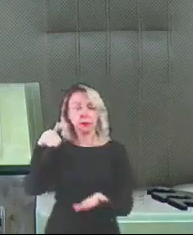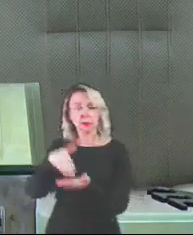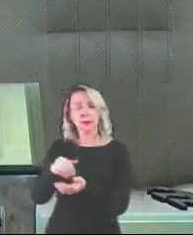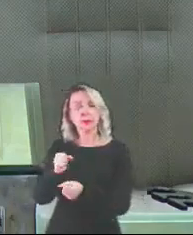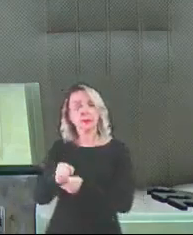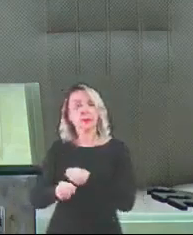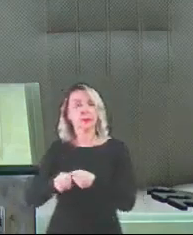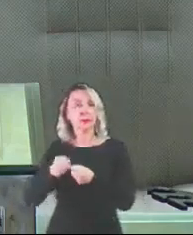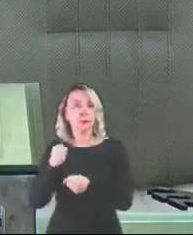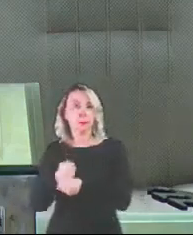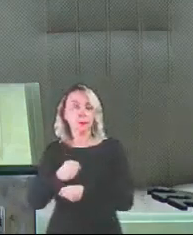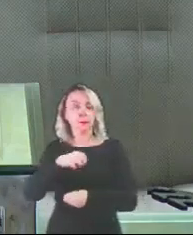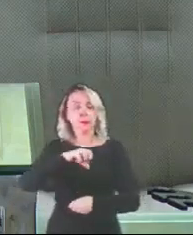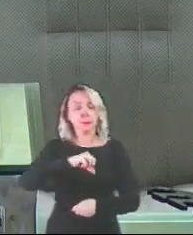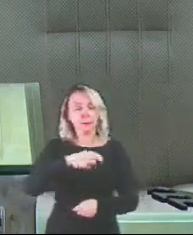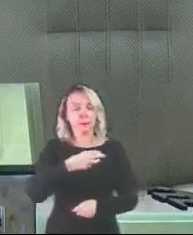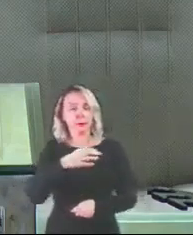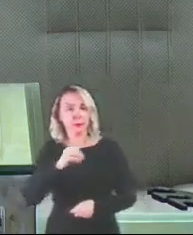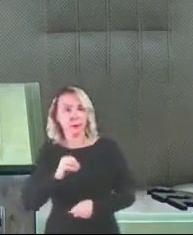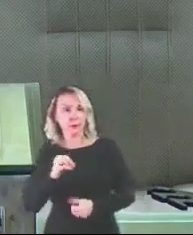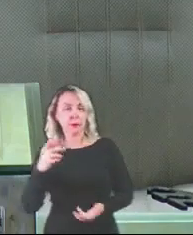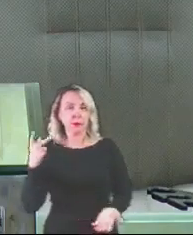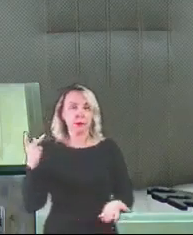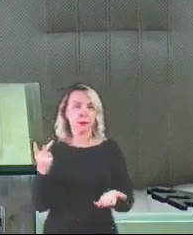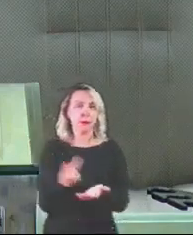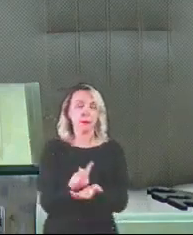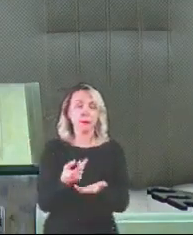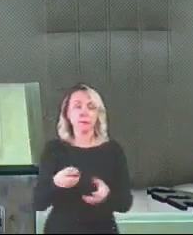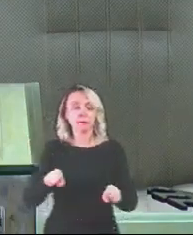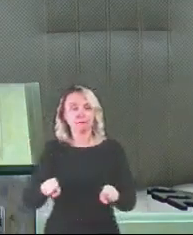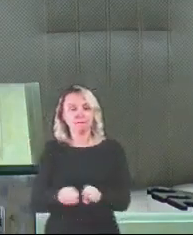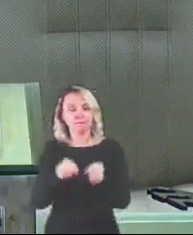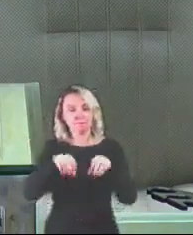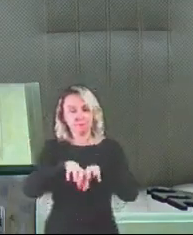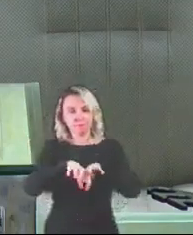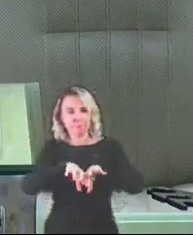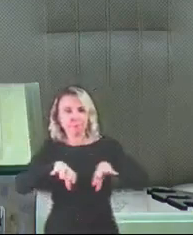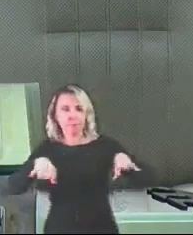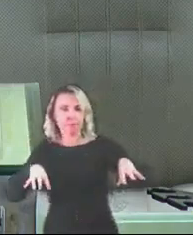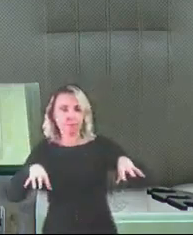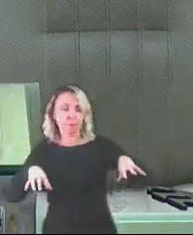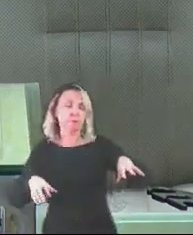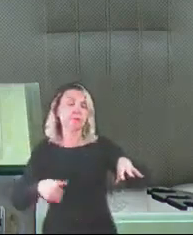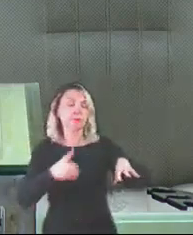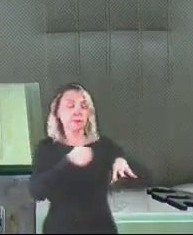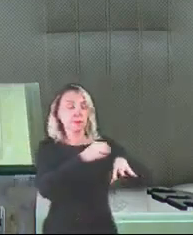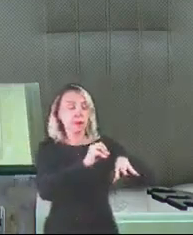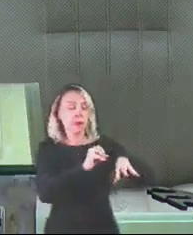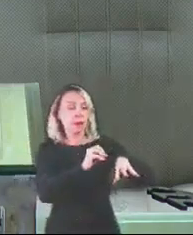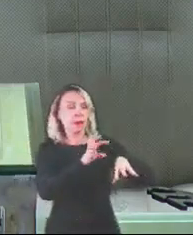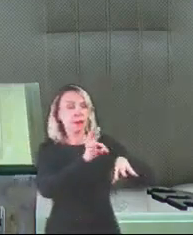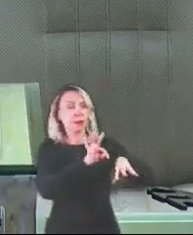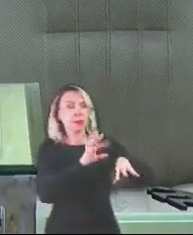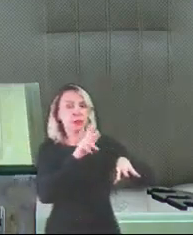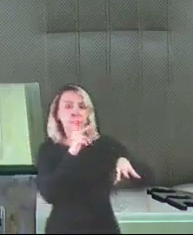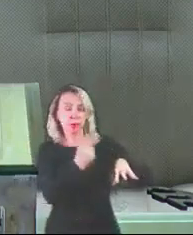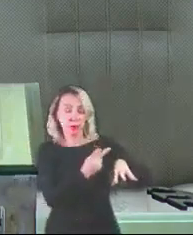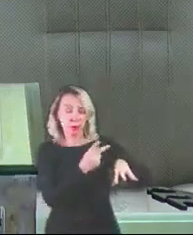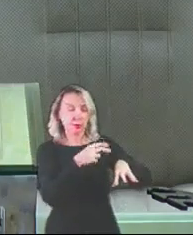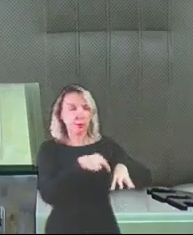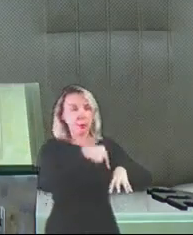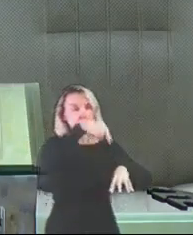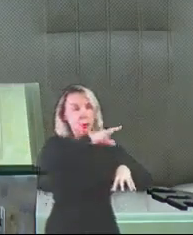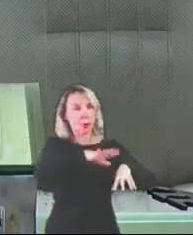930, quando houve a cisão das tribos de Israel, 10 tribos foram para o norte, capital